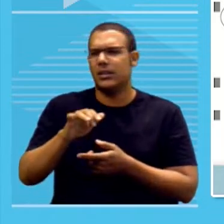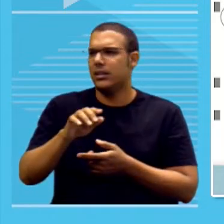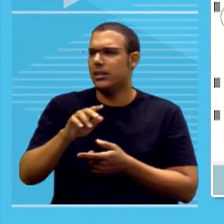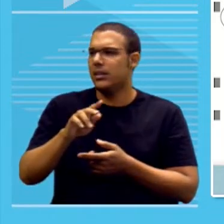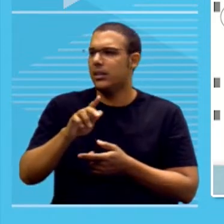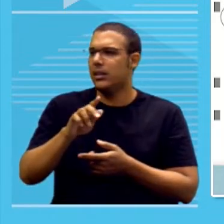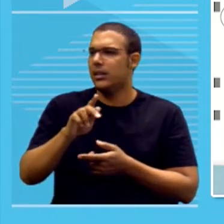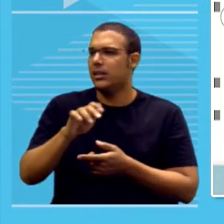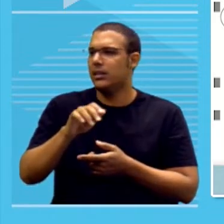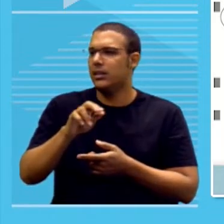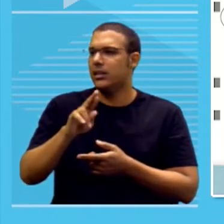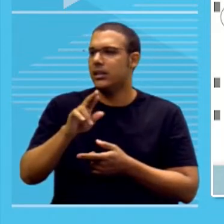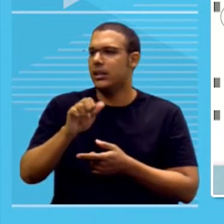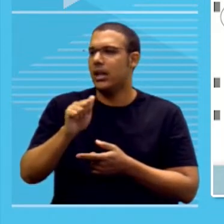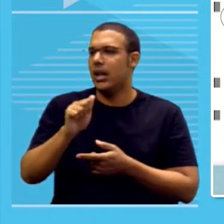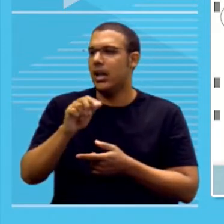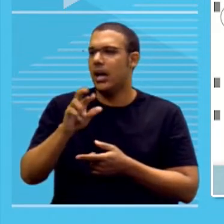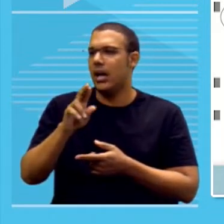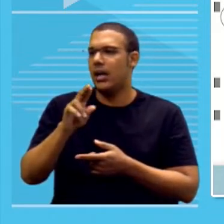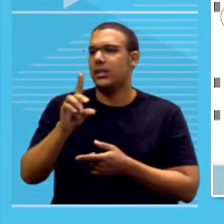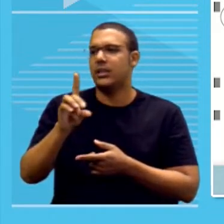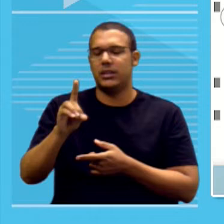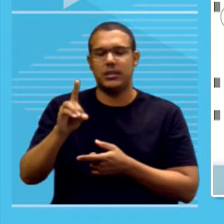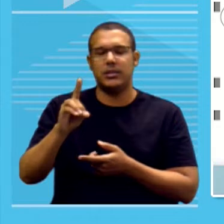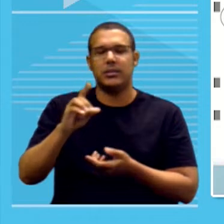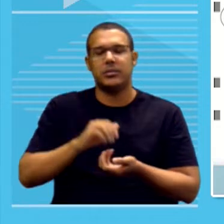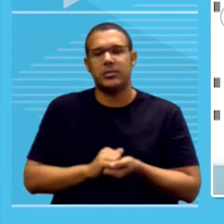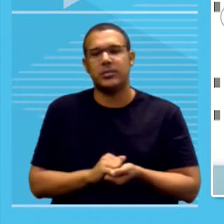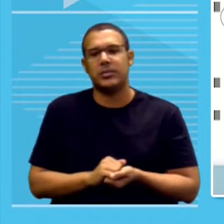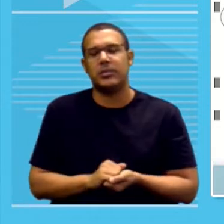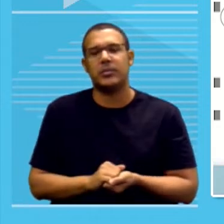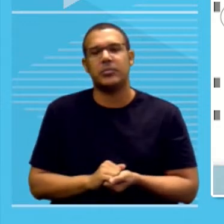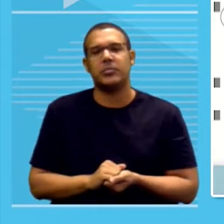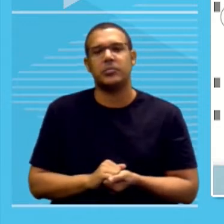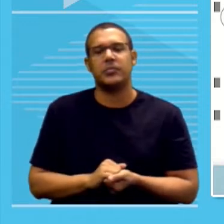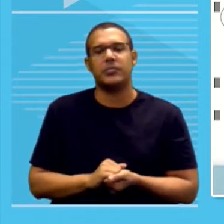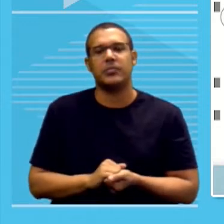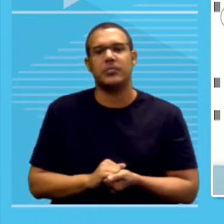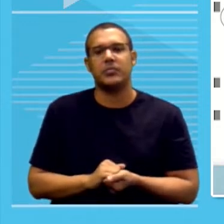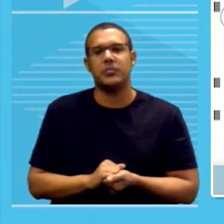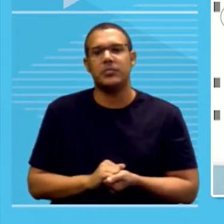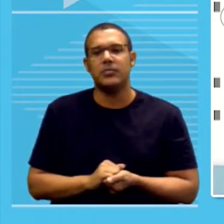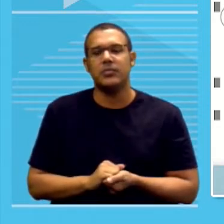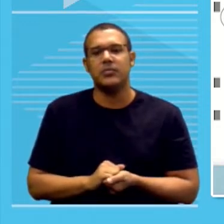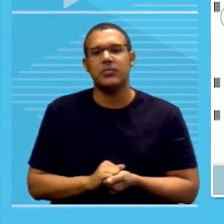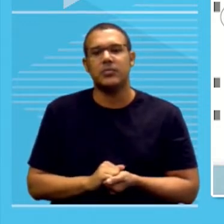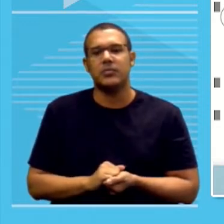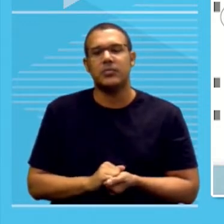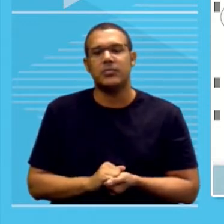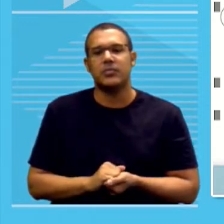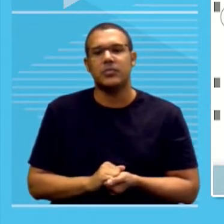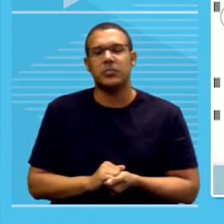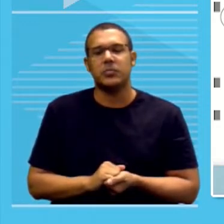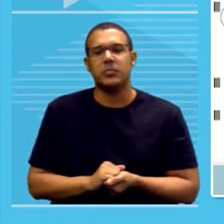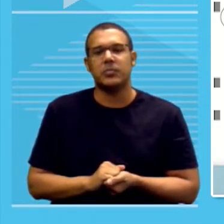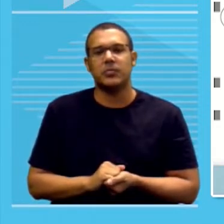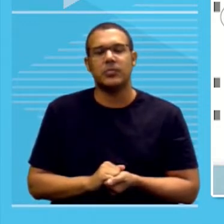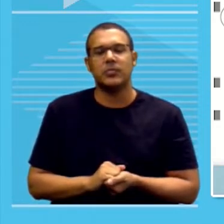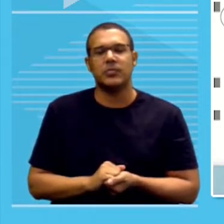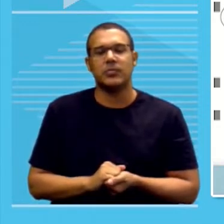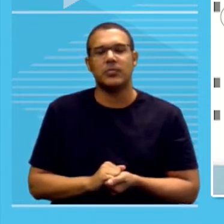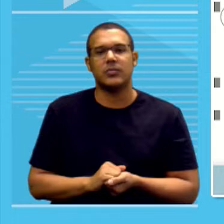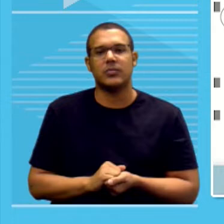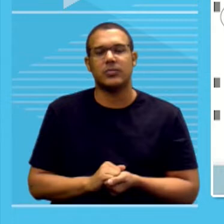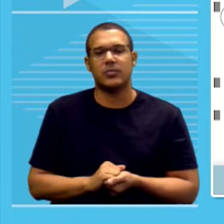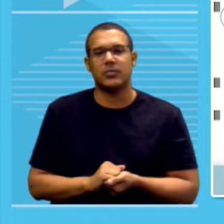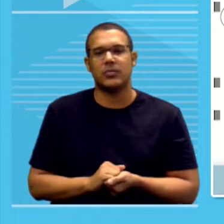gostaram do gerrar porque dispõe de um cálculo de cabeça para o seu mental mesmo e a gente consegue chegar no resultado se a necessidade de